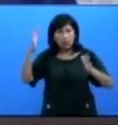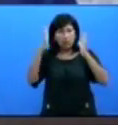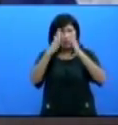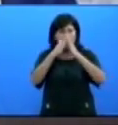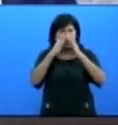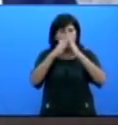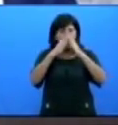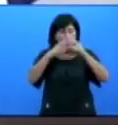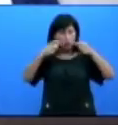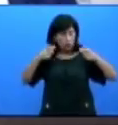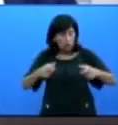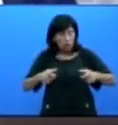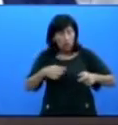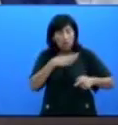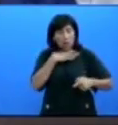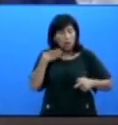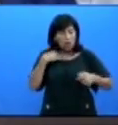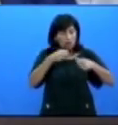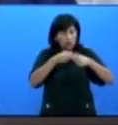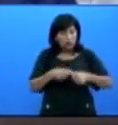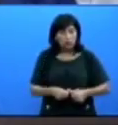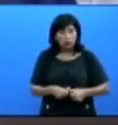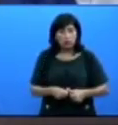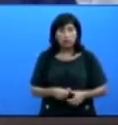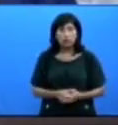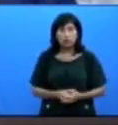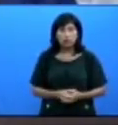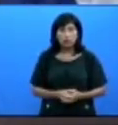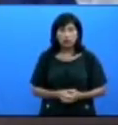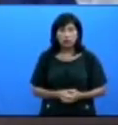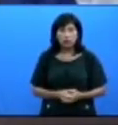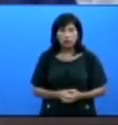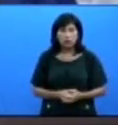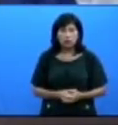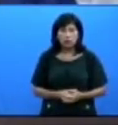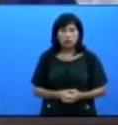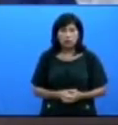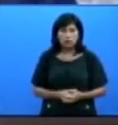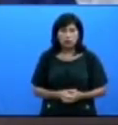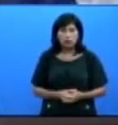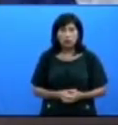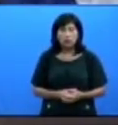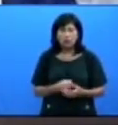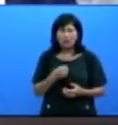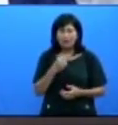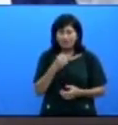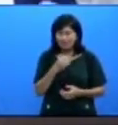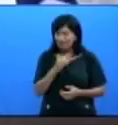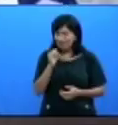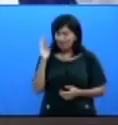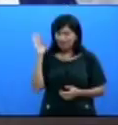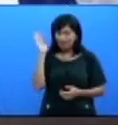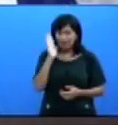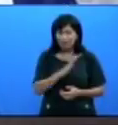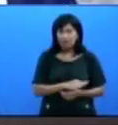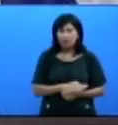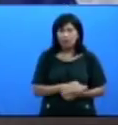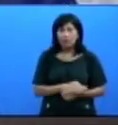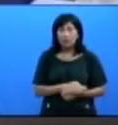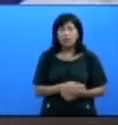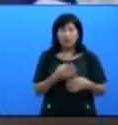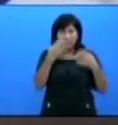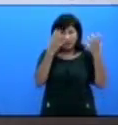funerária, melhorias no cemitério Recanto de Paz, que dispensa comentário, haja vista o tanto que já falamos disso aqui.